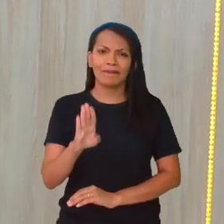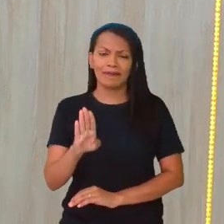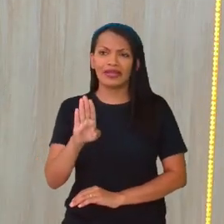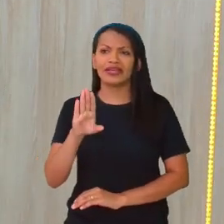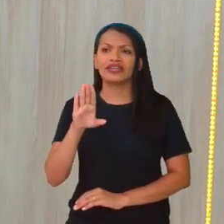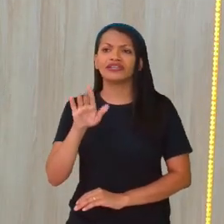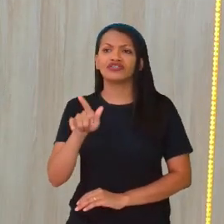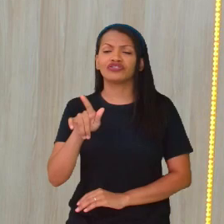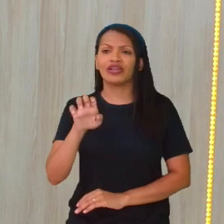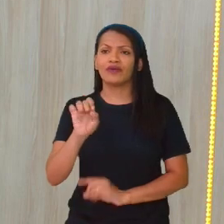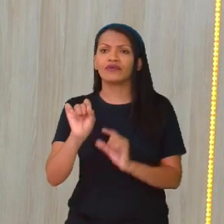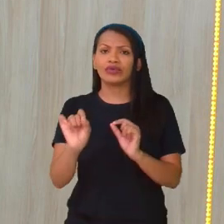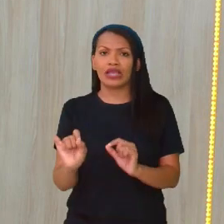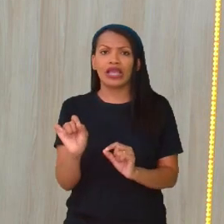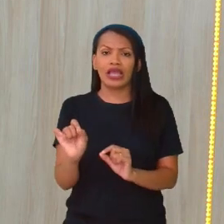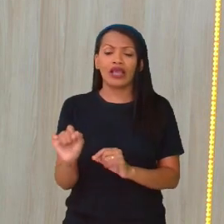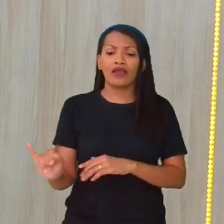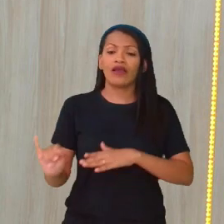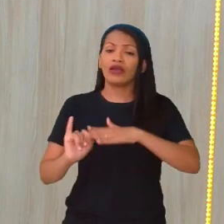Instituto Brasileiro de